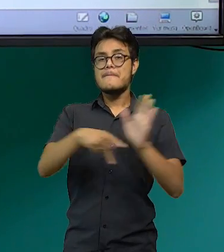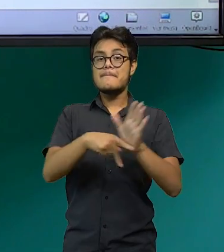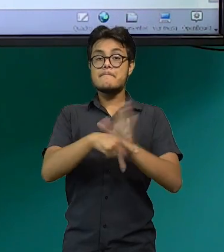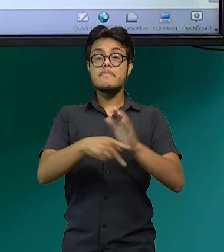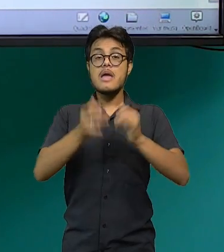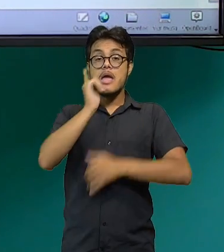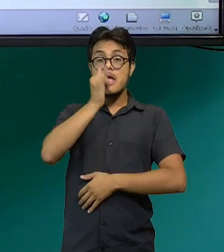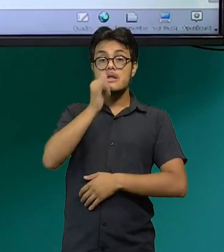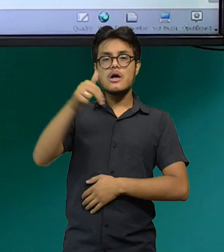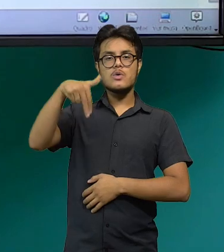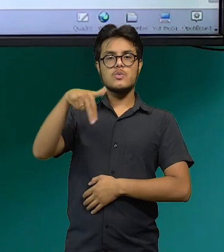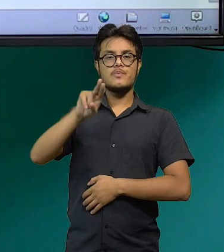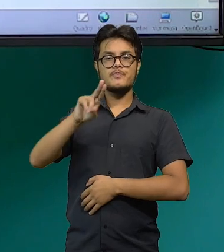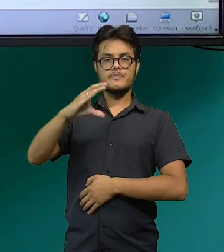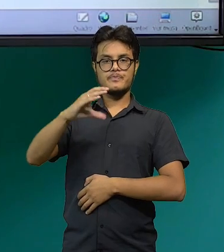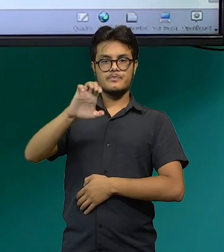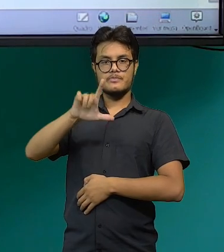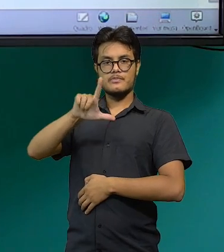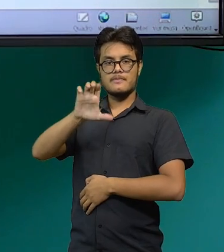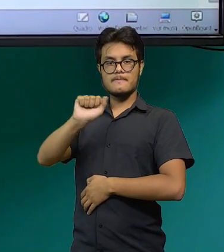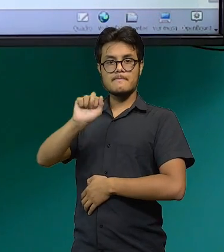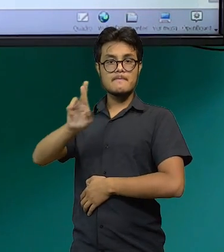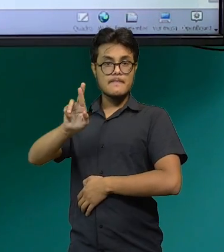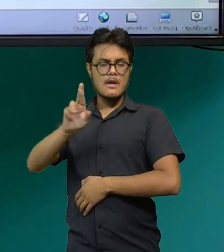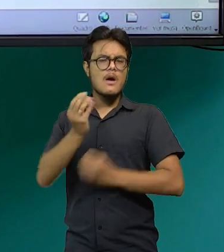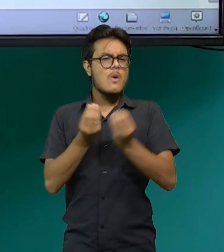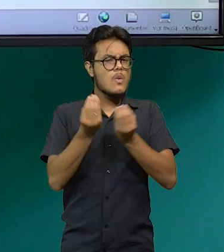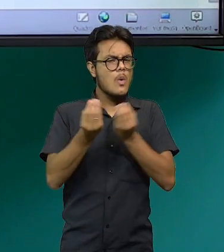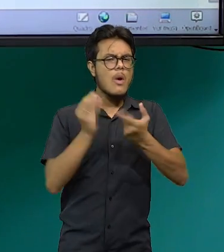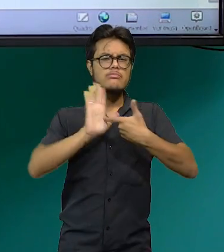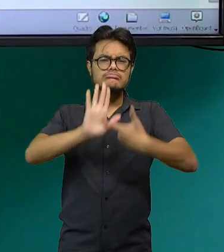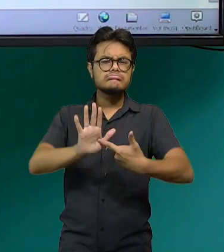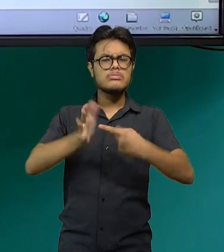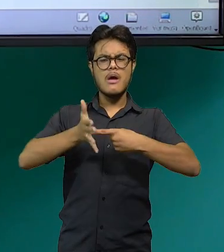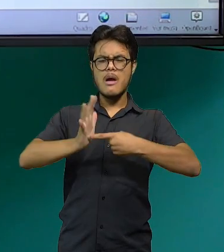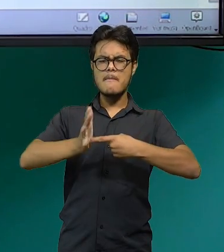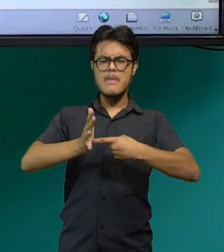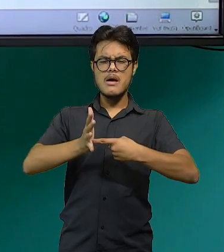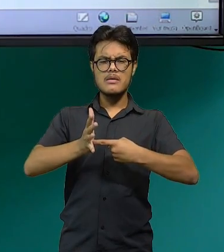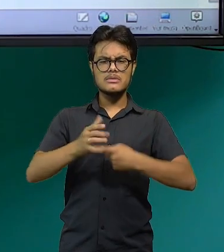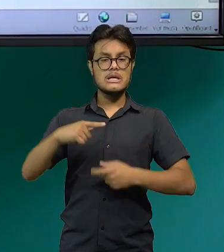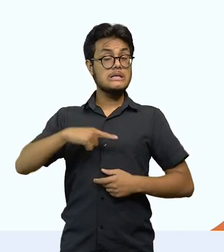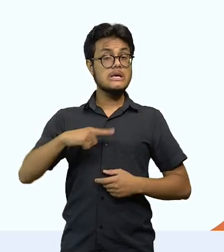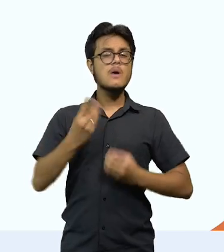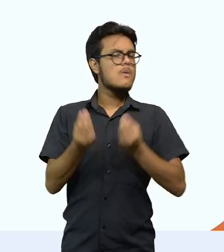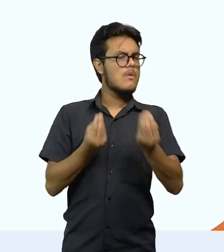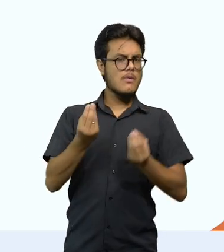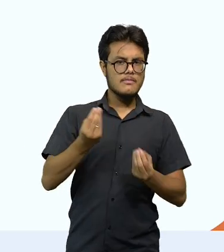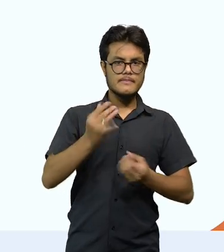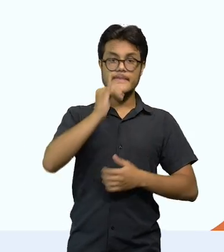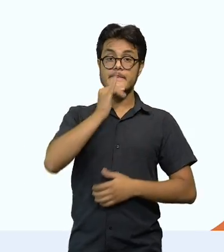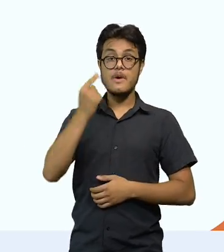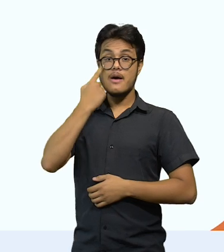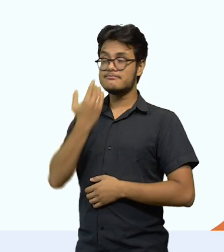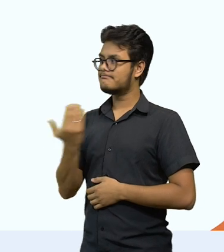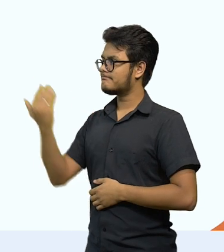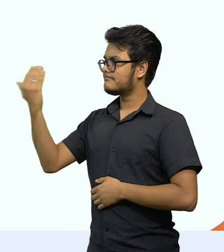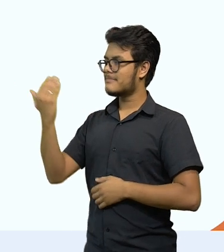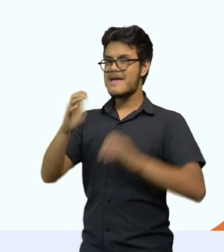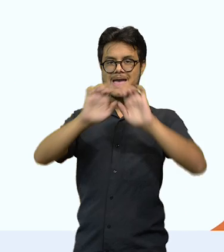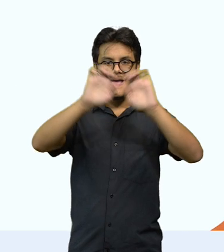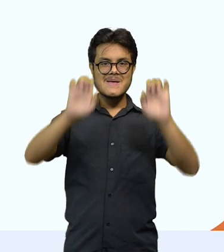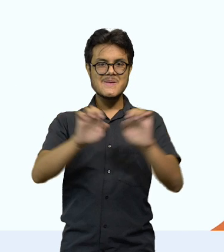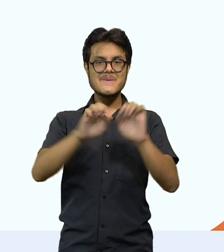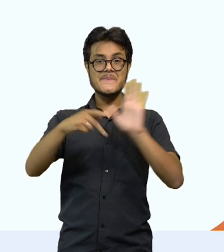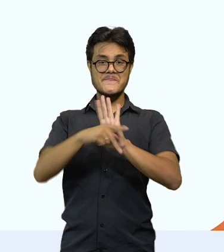E como eu represento esse gerador? Esse gerador ele é representado através dessa visualização